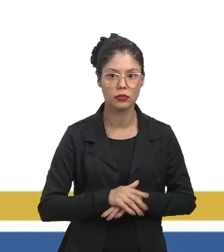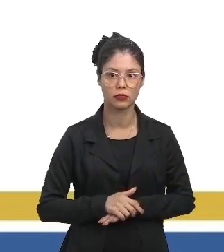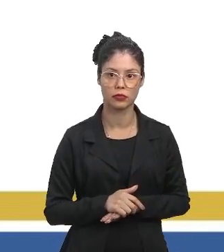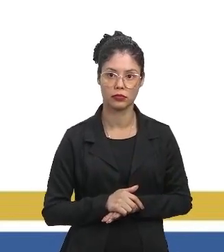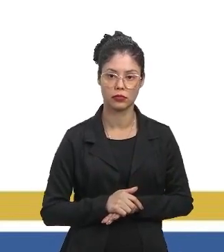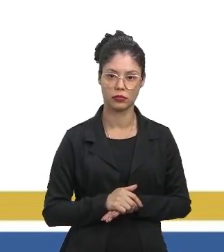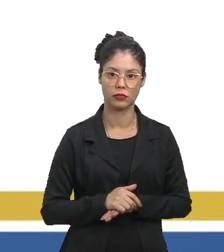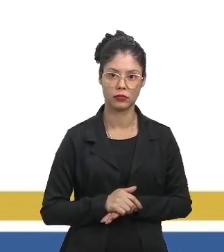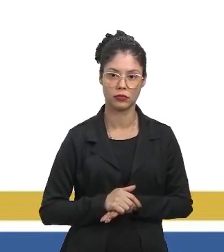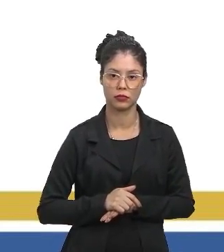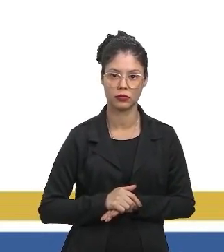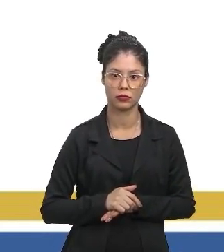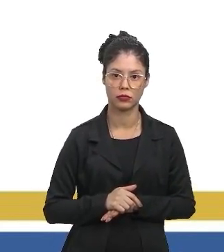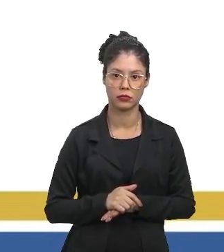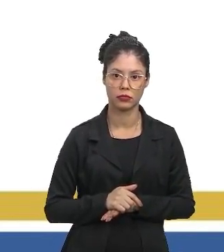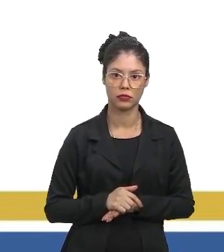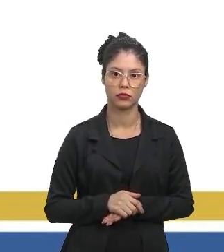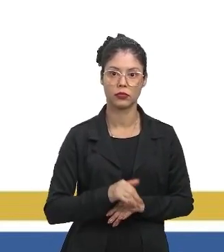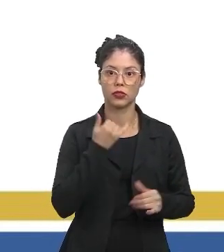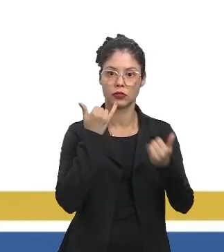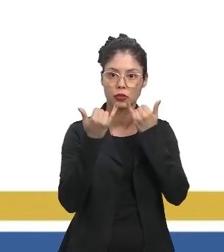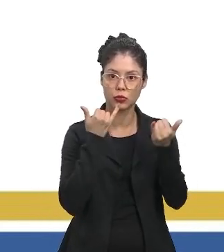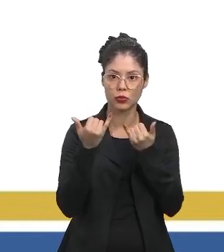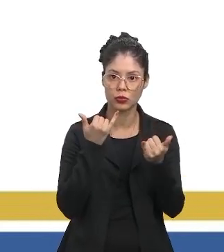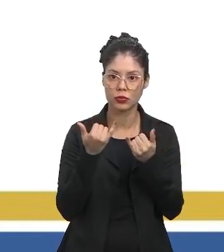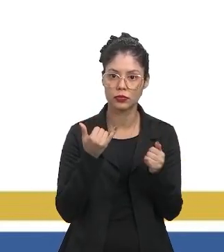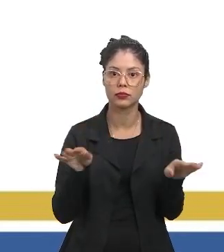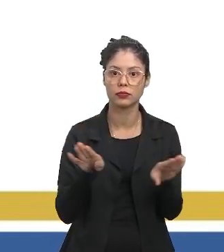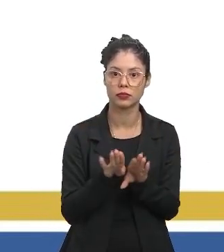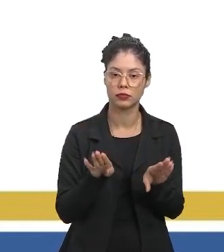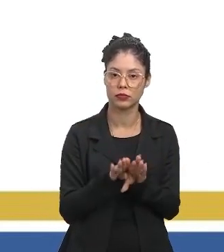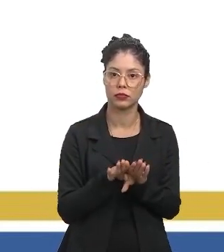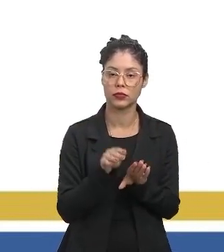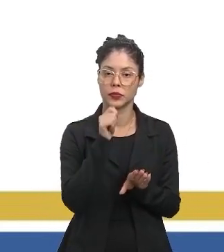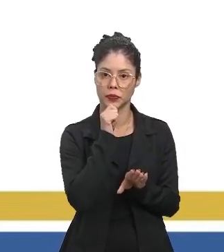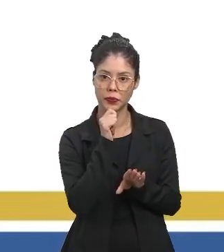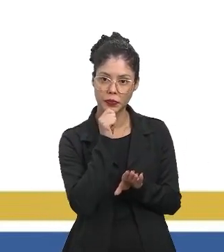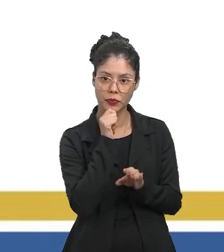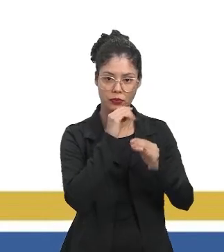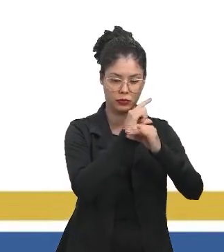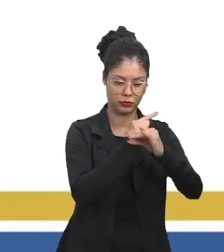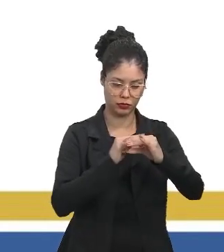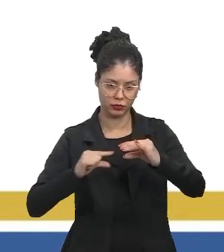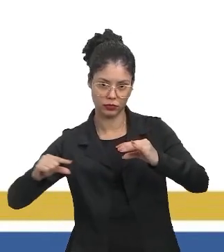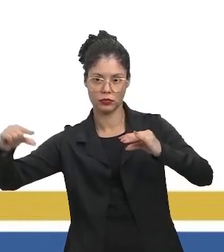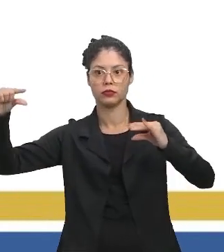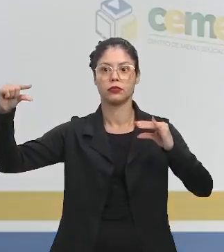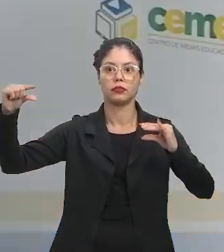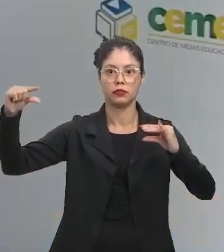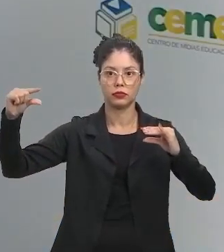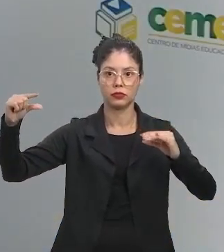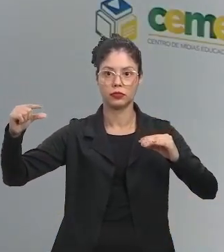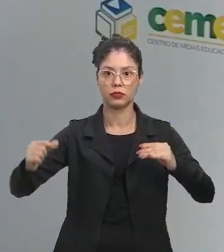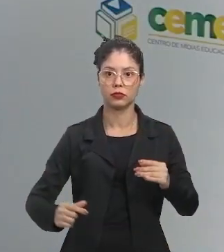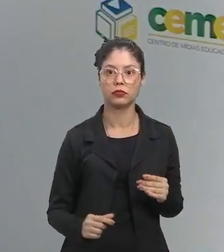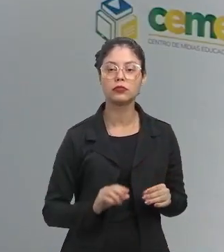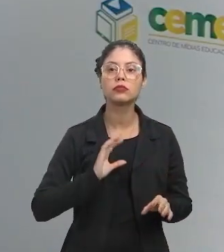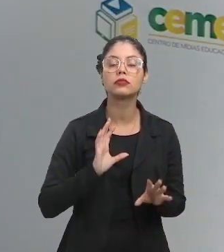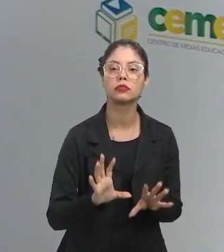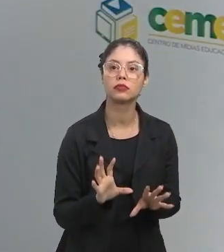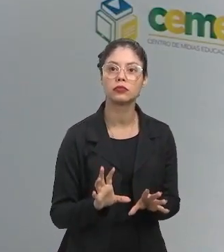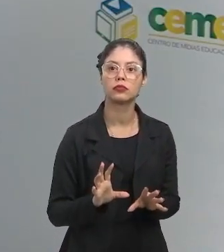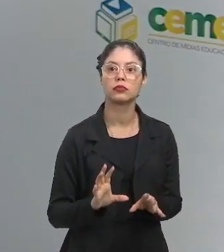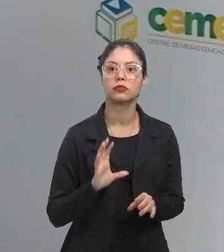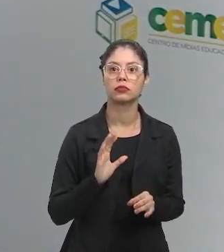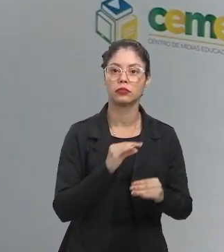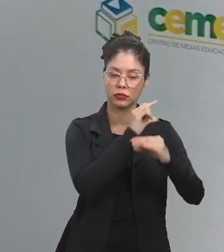mensageiro. Reparem que a informação dele está aqui, passando nesse sentido. E ele está passando num